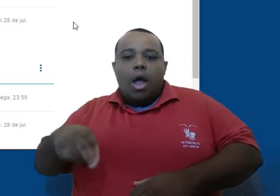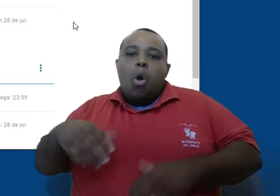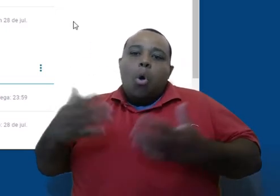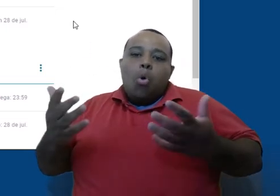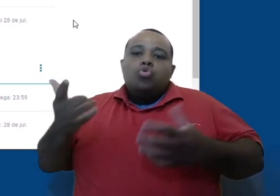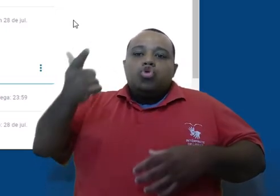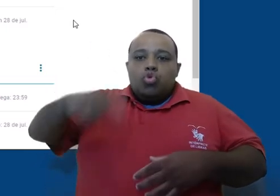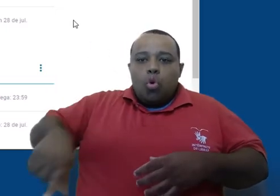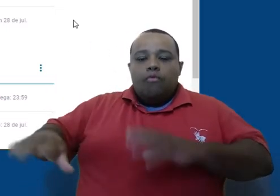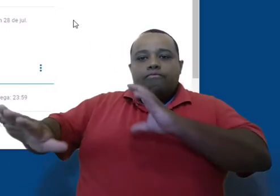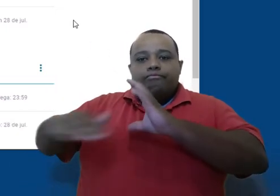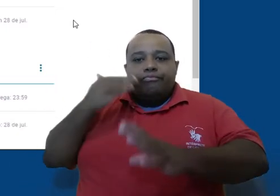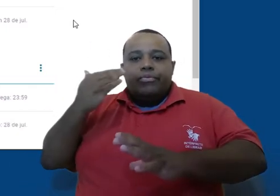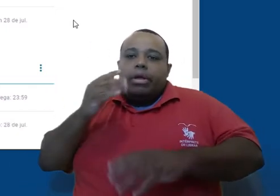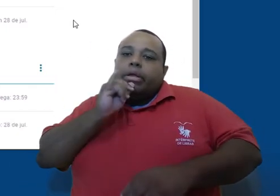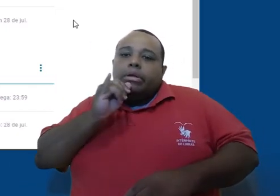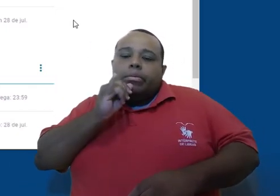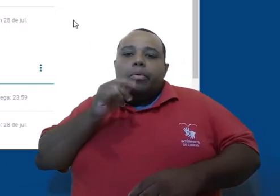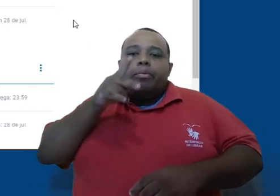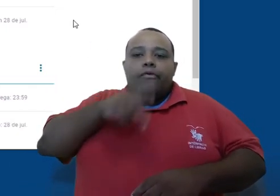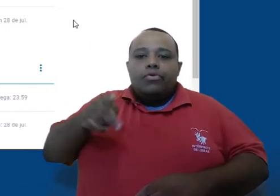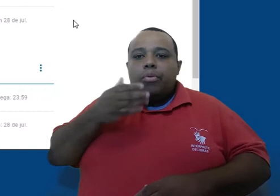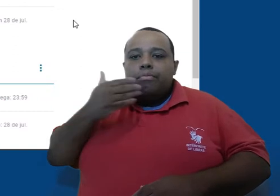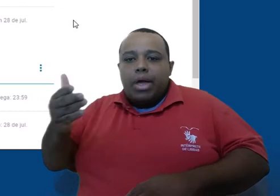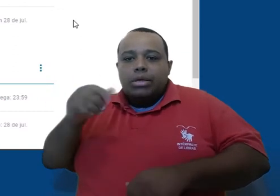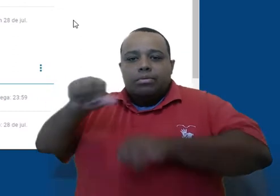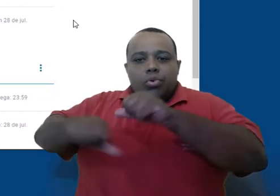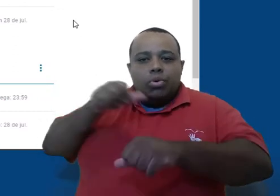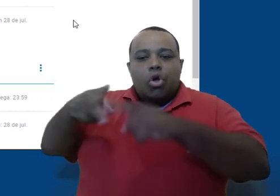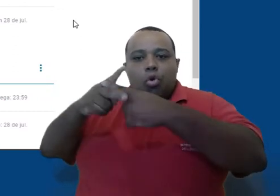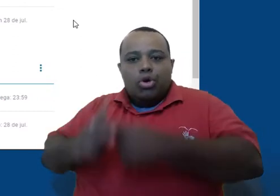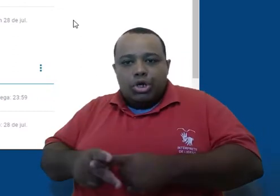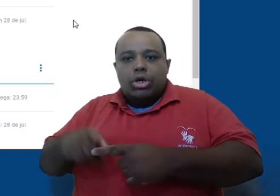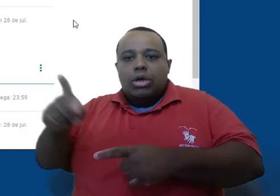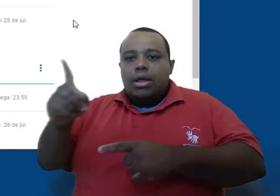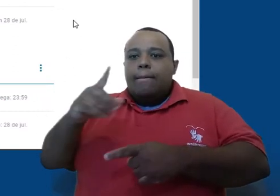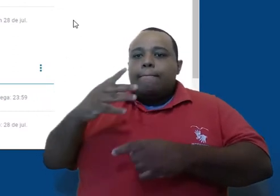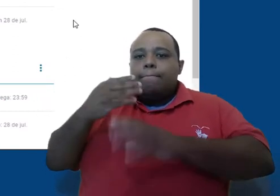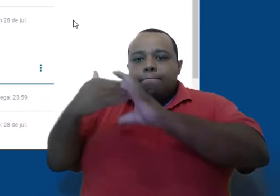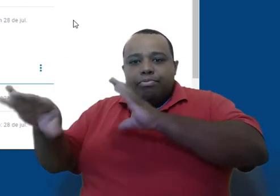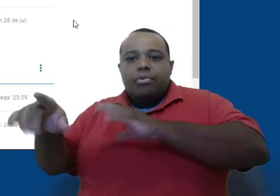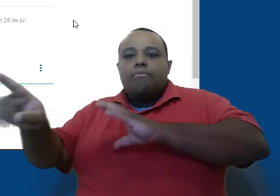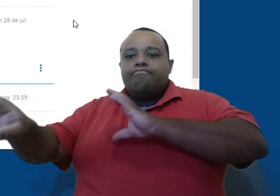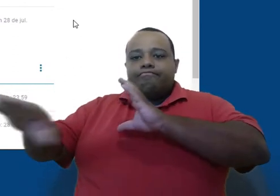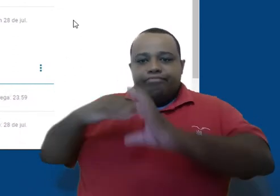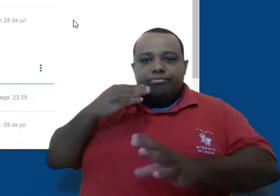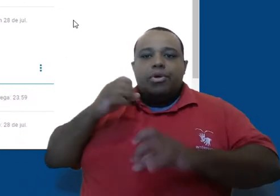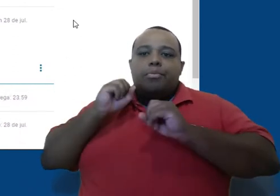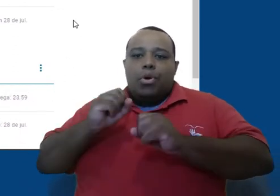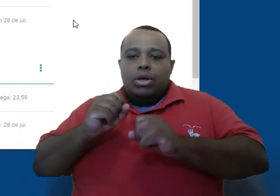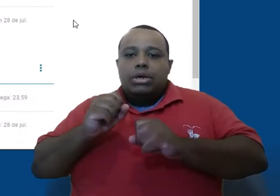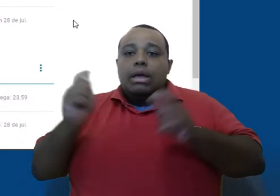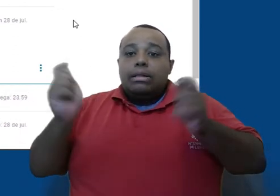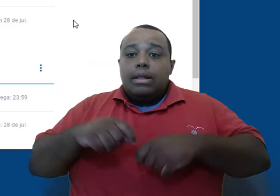necessidade ou caso Professor solicitou uma alteração ou entregue outro formato enfim e nós com professores podemos checar este histórico de